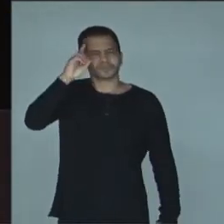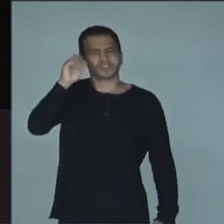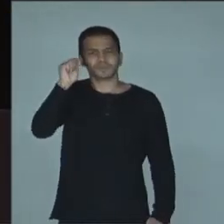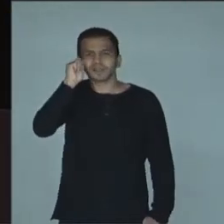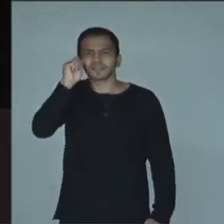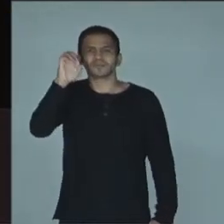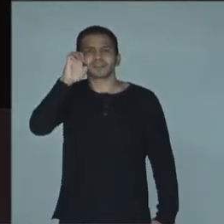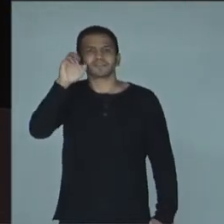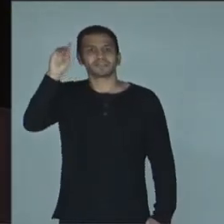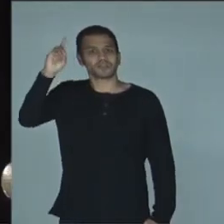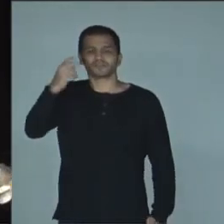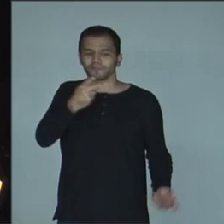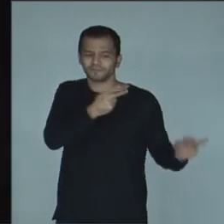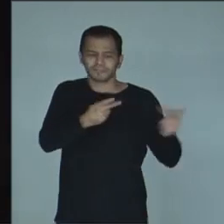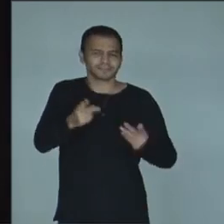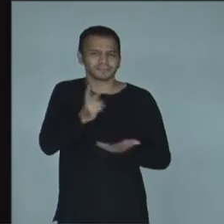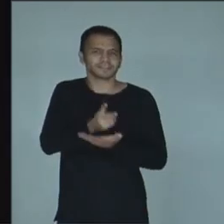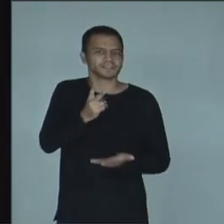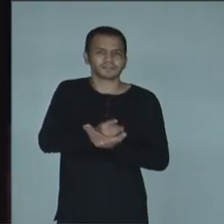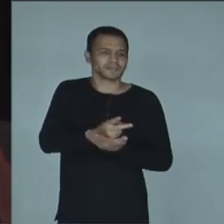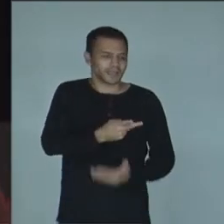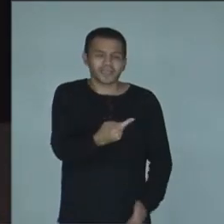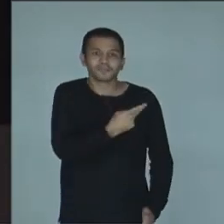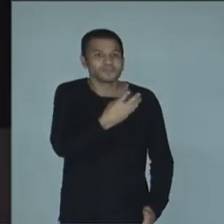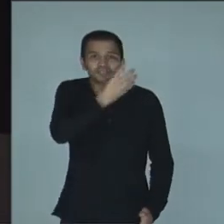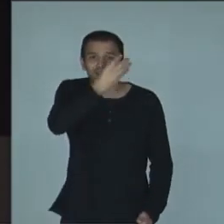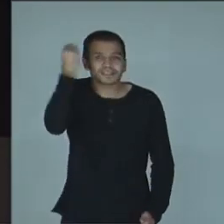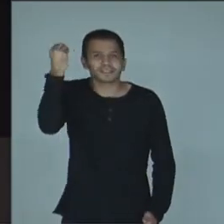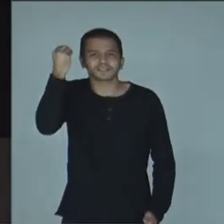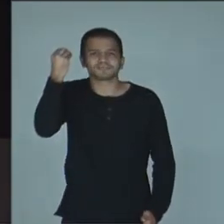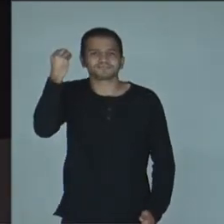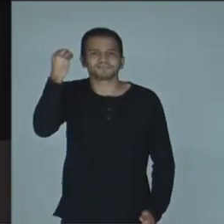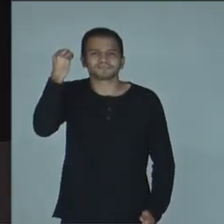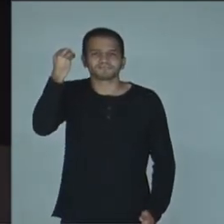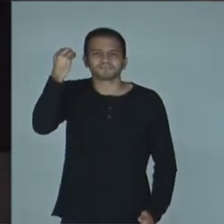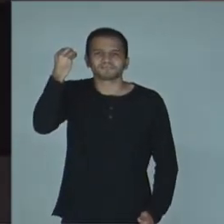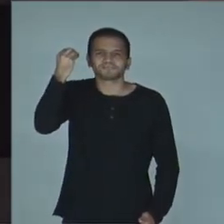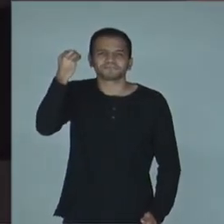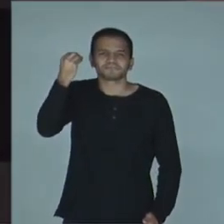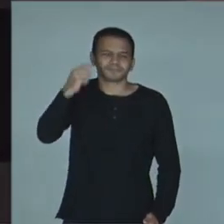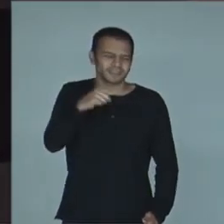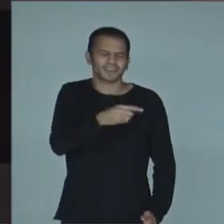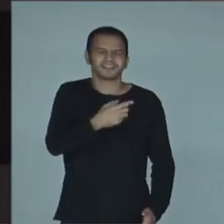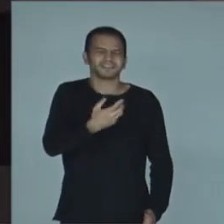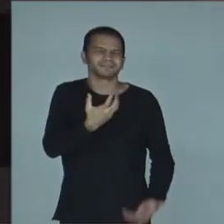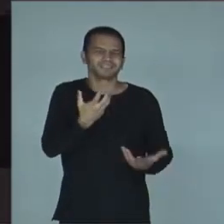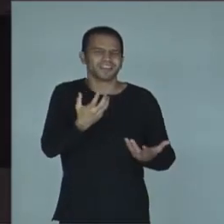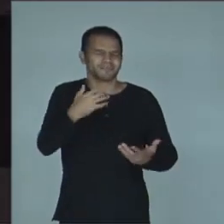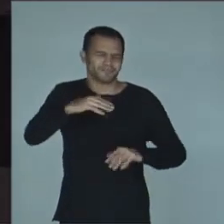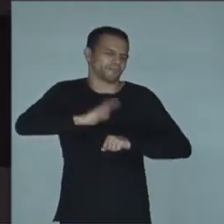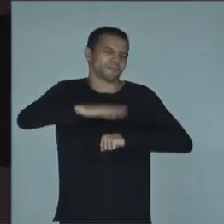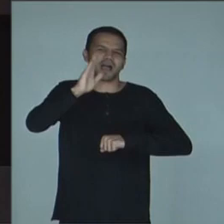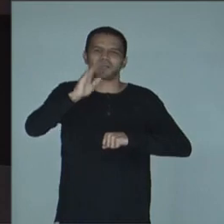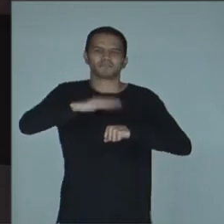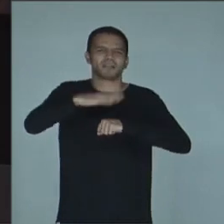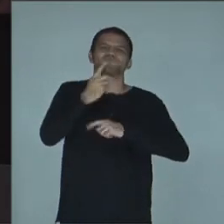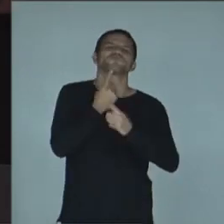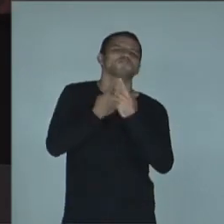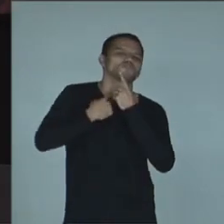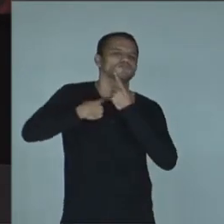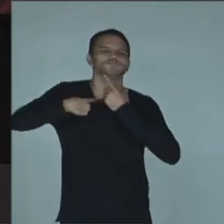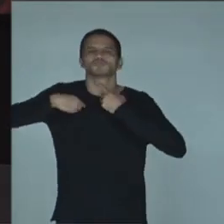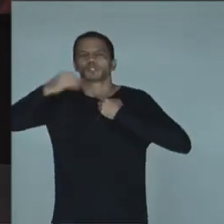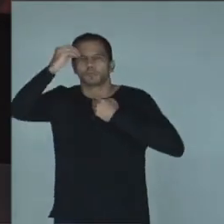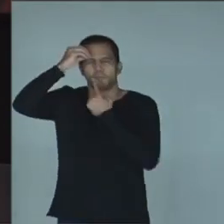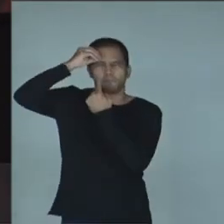Deus o que que tinha tudo no jardim É mas ele quis algo mais ele queria o